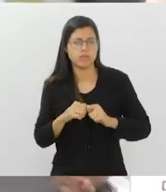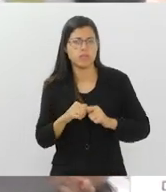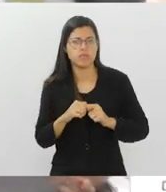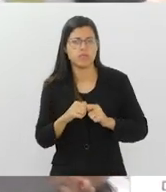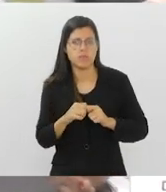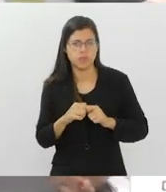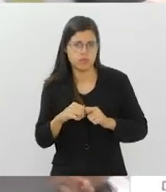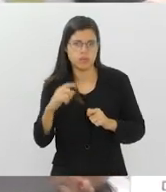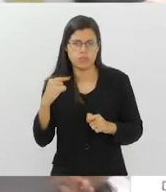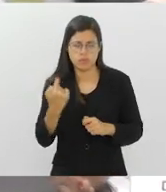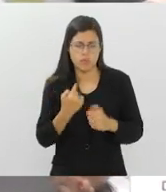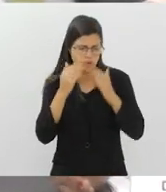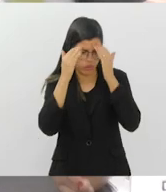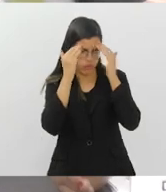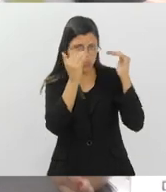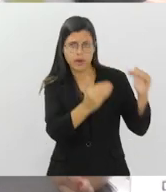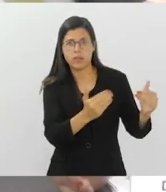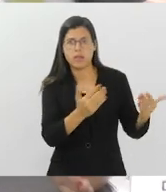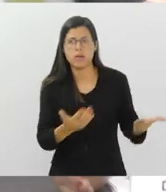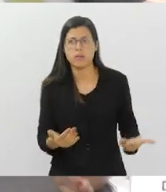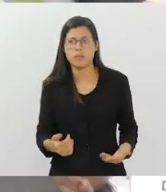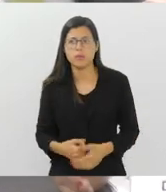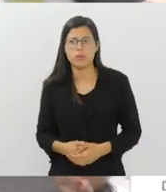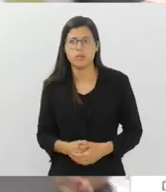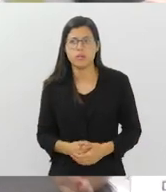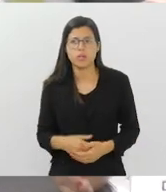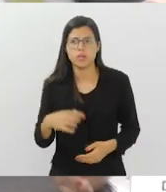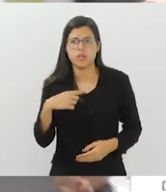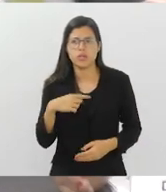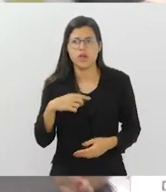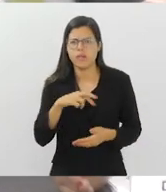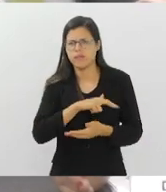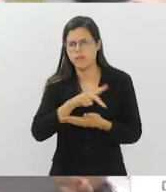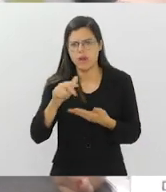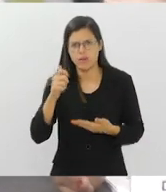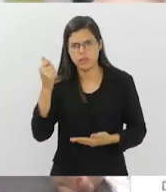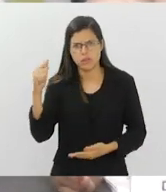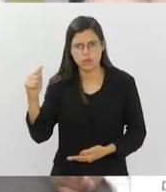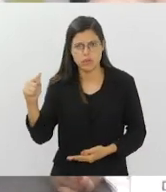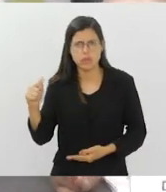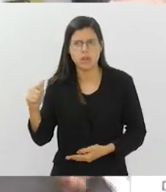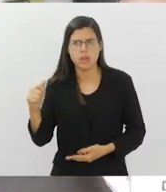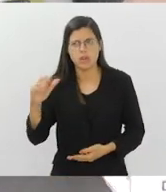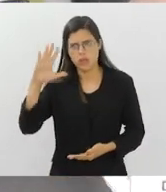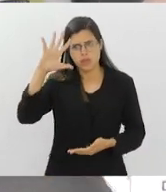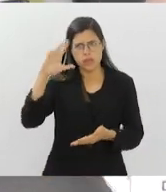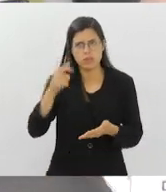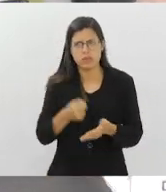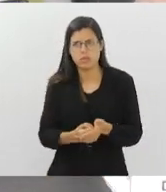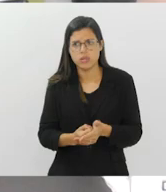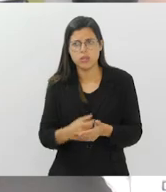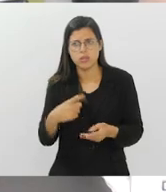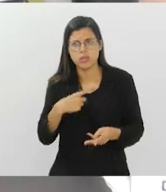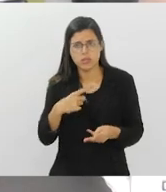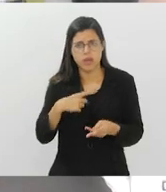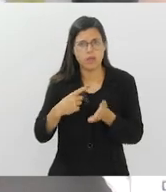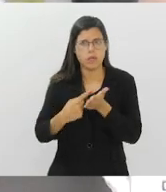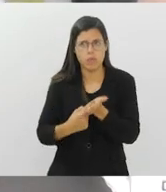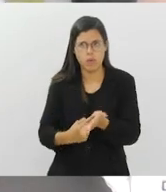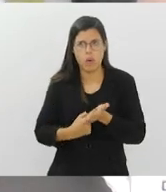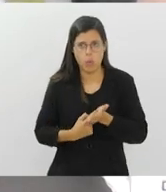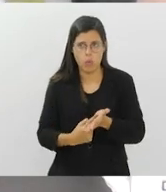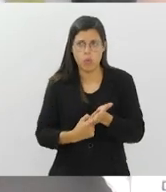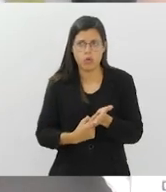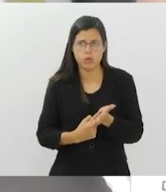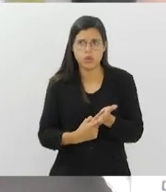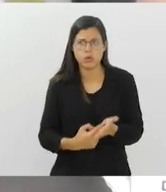respeitamos o presidente da Câmara, que estava com várias associações ali decidindo, e foi firmado um acordo, que, como bem disse, foi um